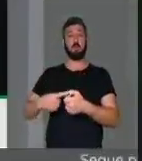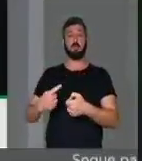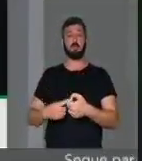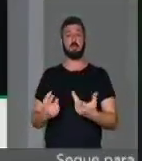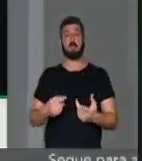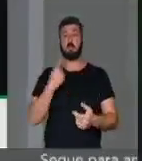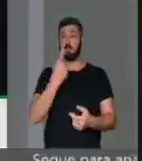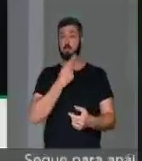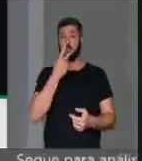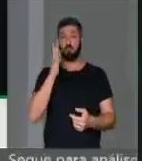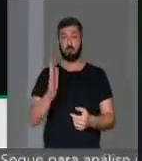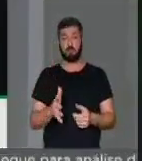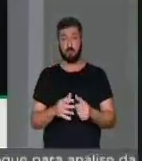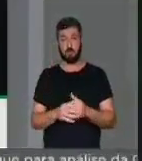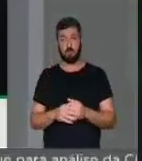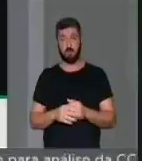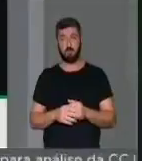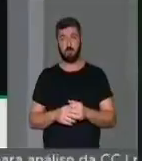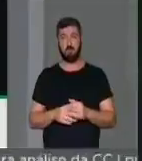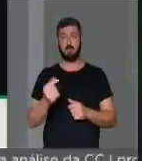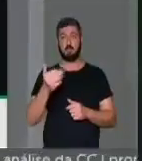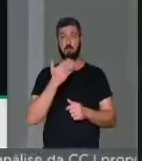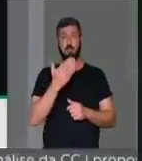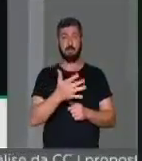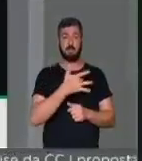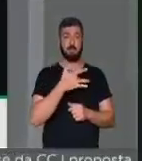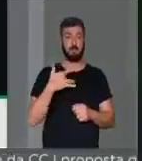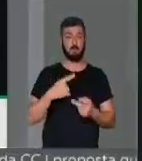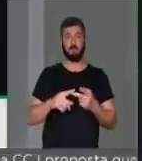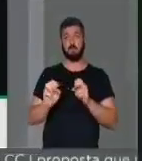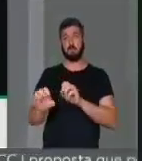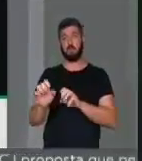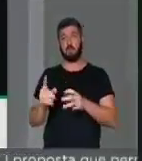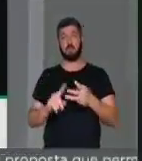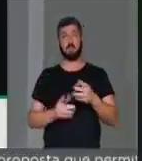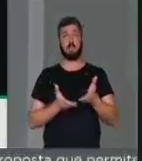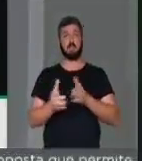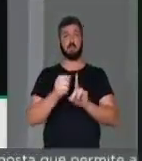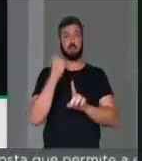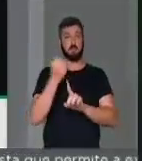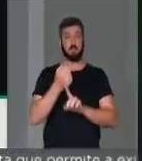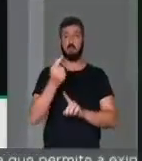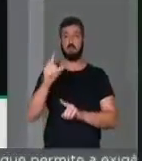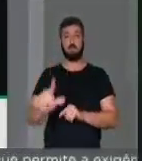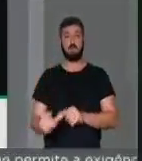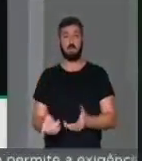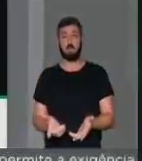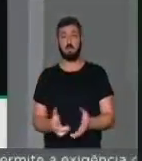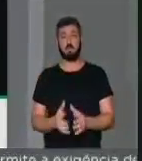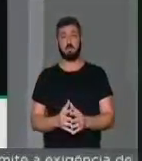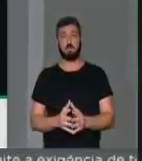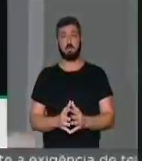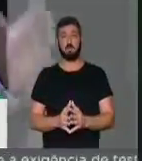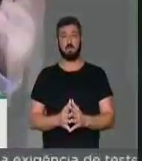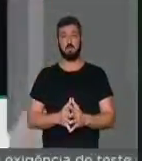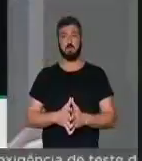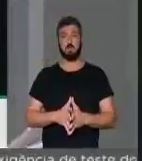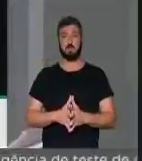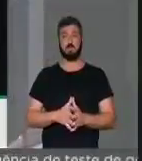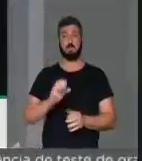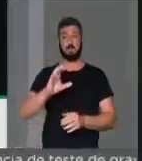É aquilo que a gente falou, menos recursos para a saúde, para a educação, para a assistência social.